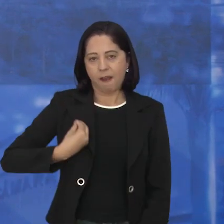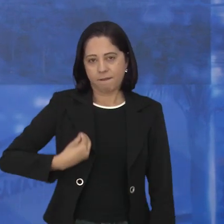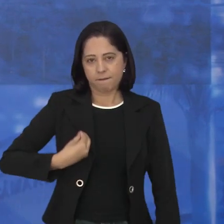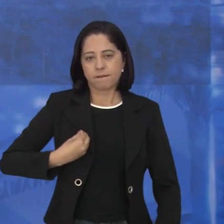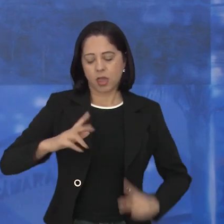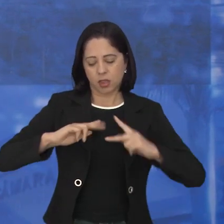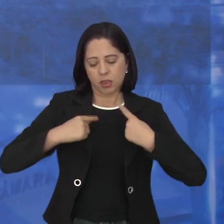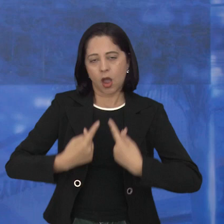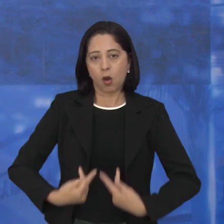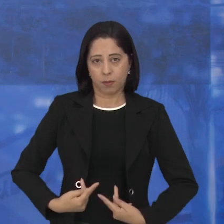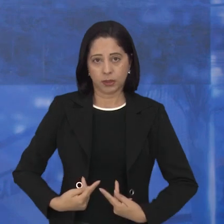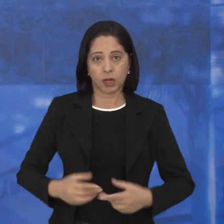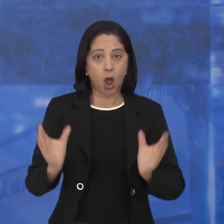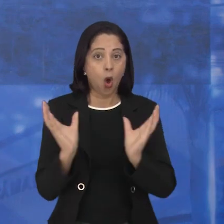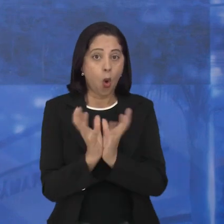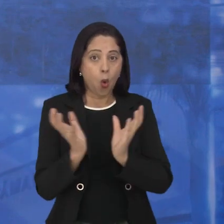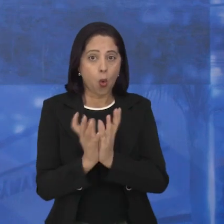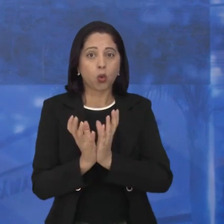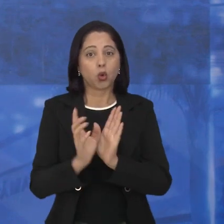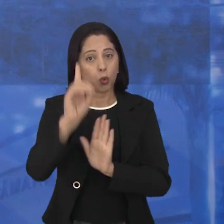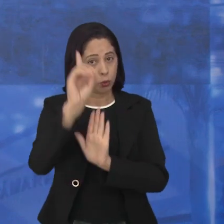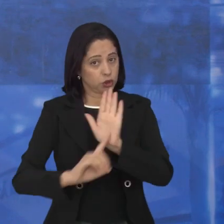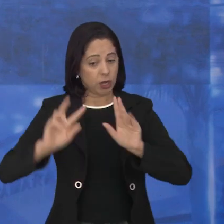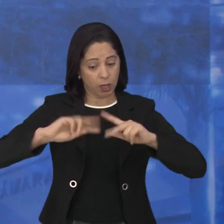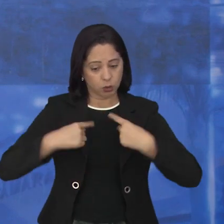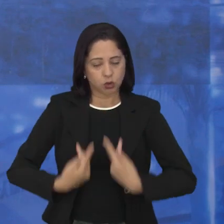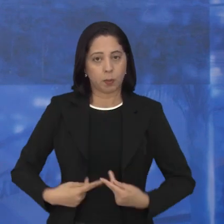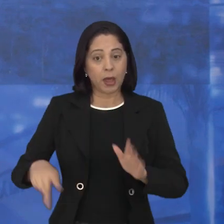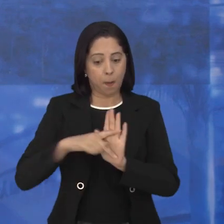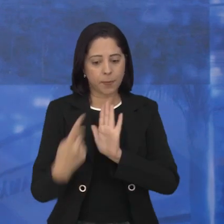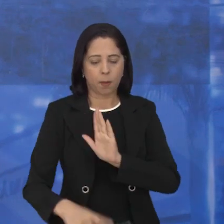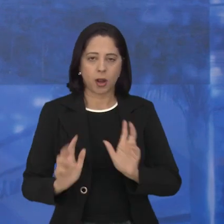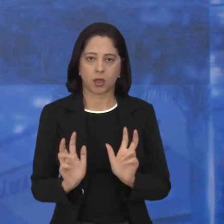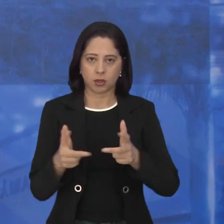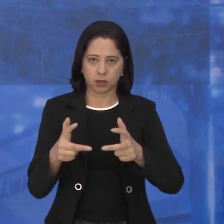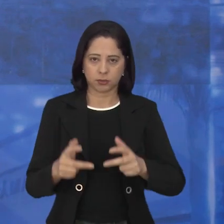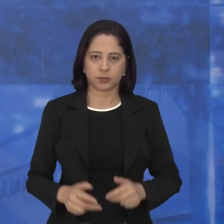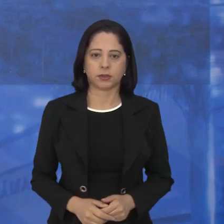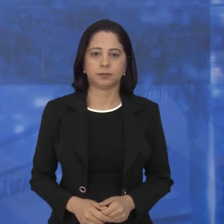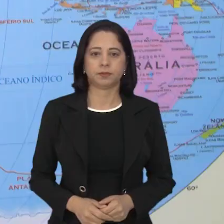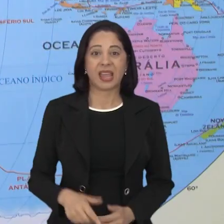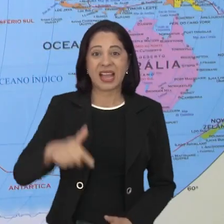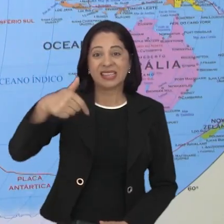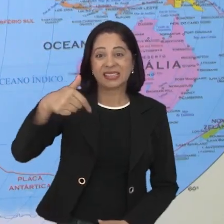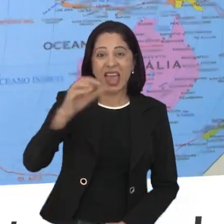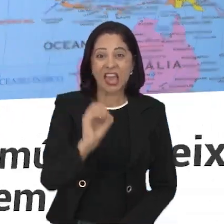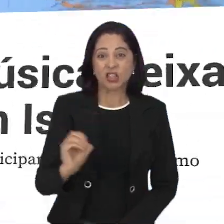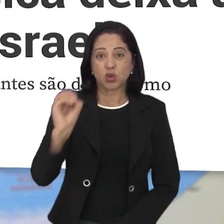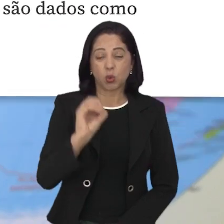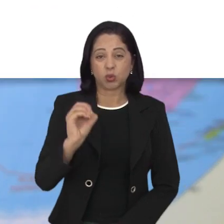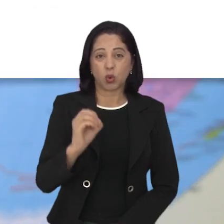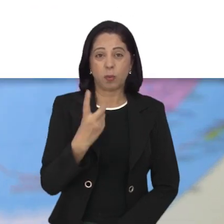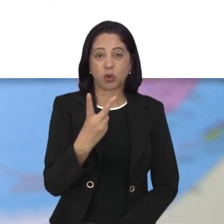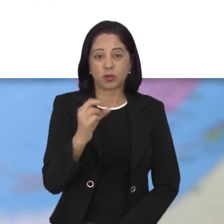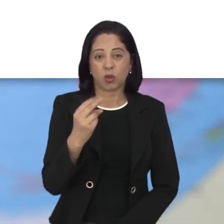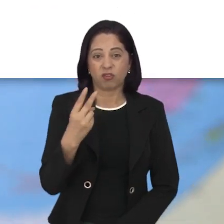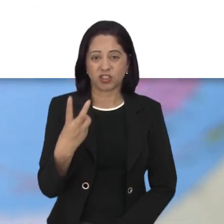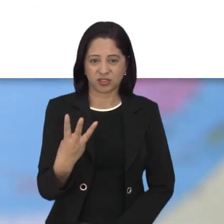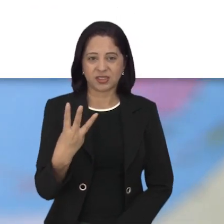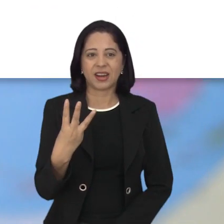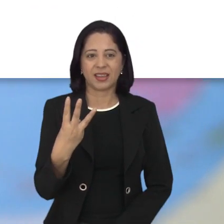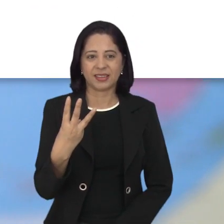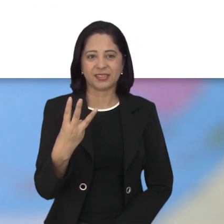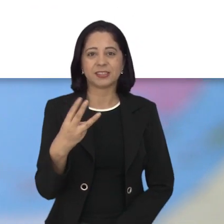é pauta na Comissão de Justiça redação e Direitos Humanos da Câmara Municipal 7 de outubro de